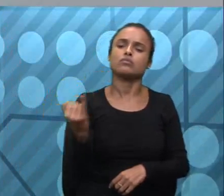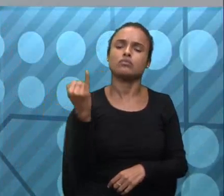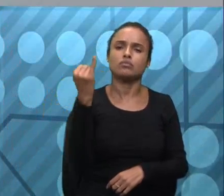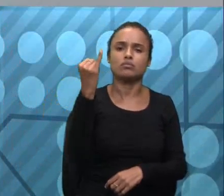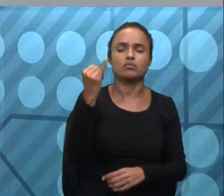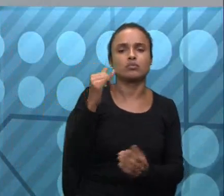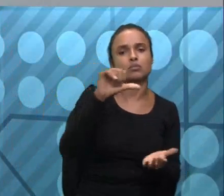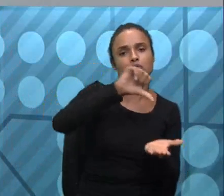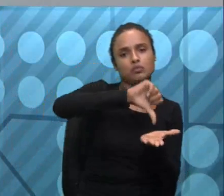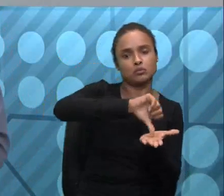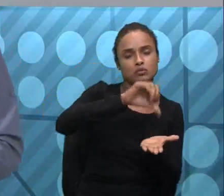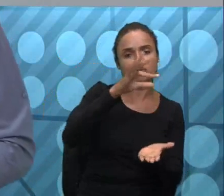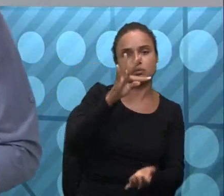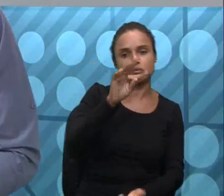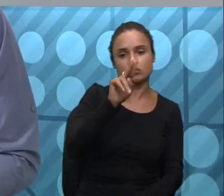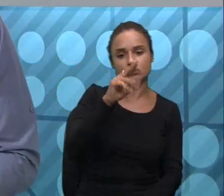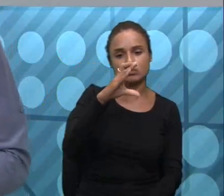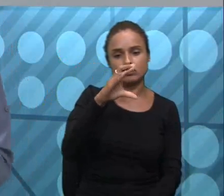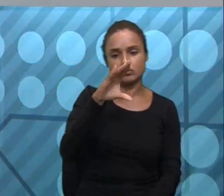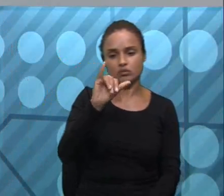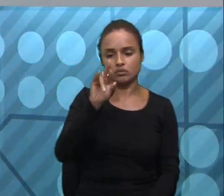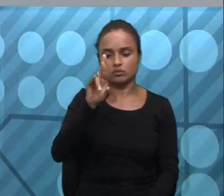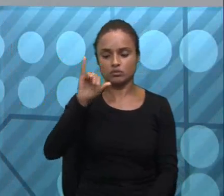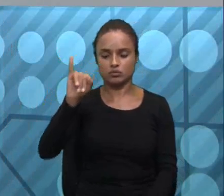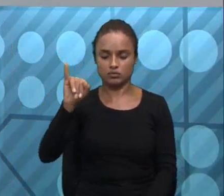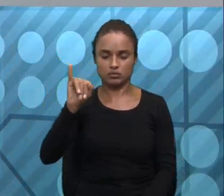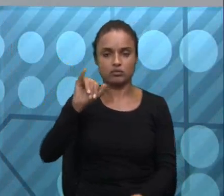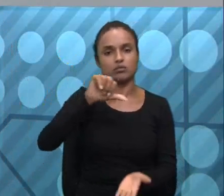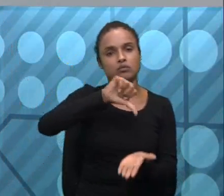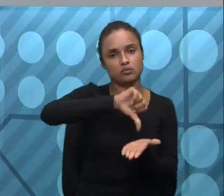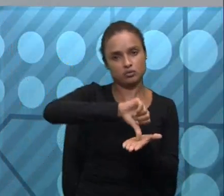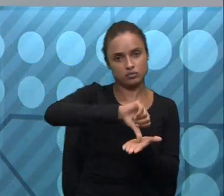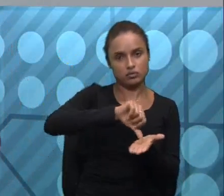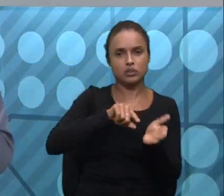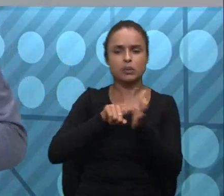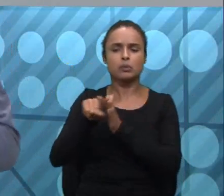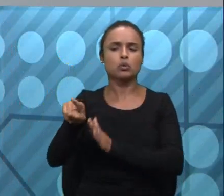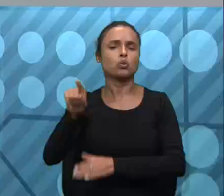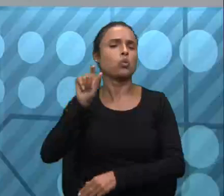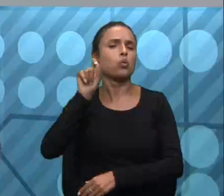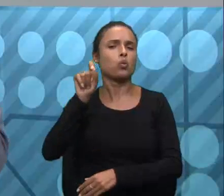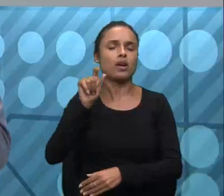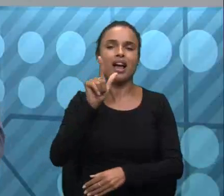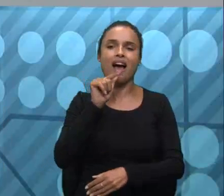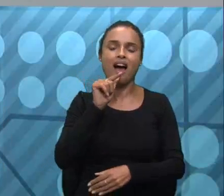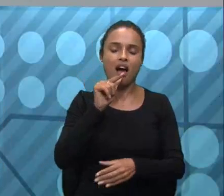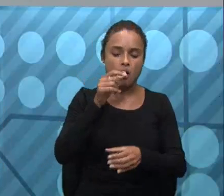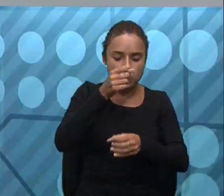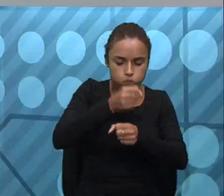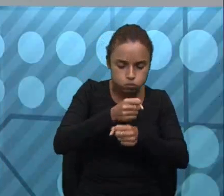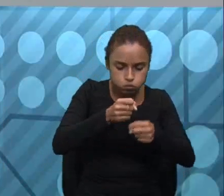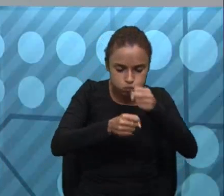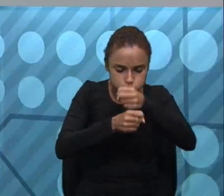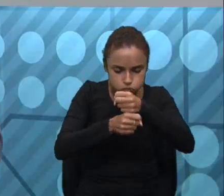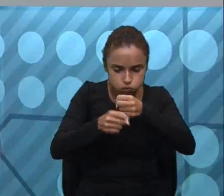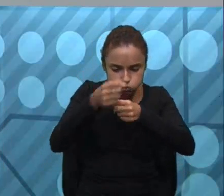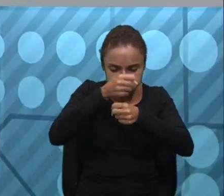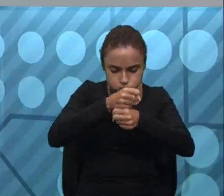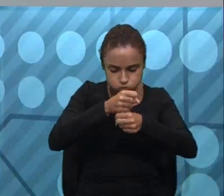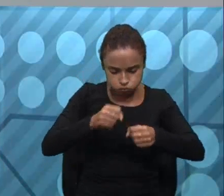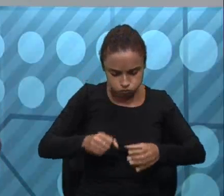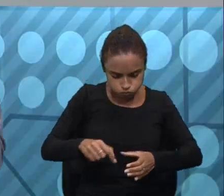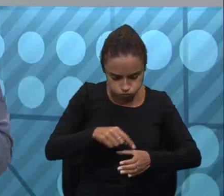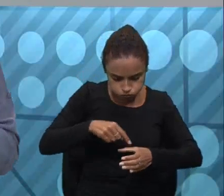abraço para vocês. Bom, o que acontece com o líquido sinovial? Ele atua também na lubrificação de toda